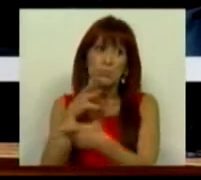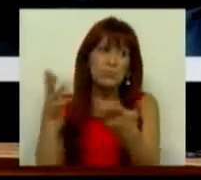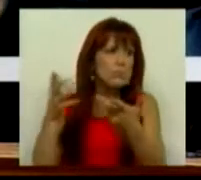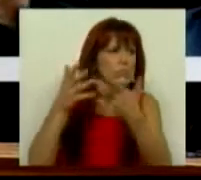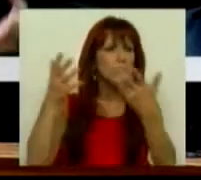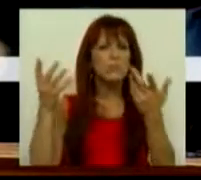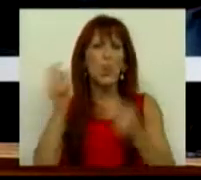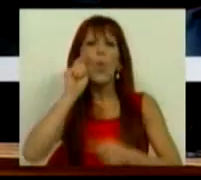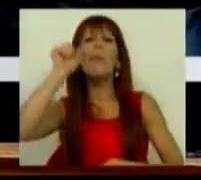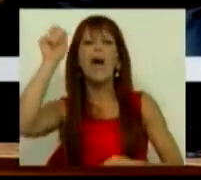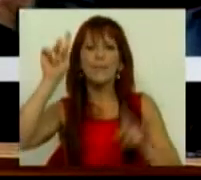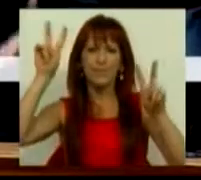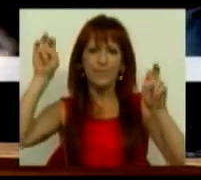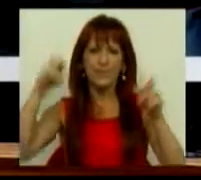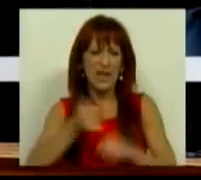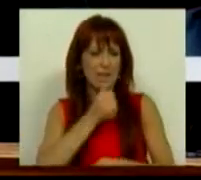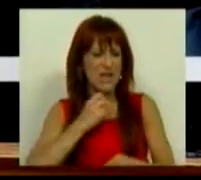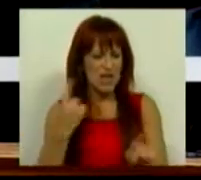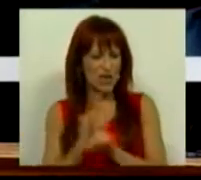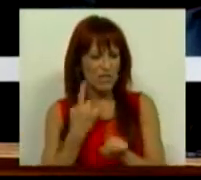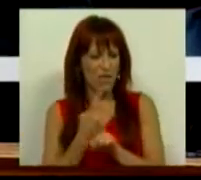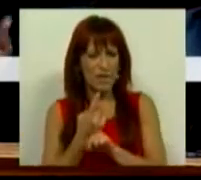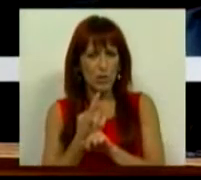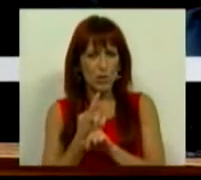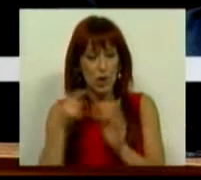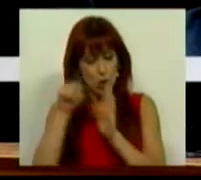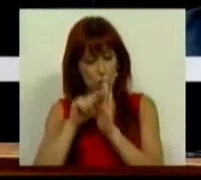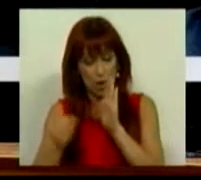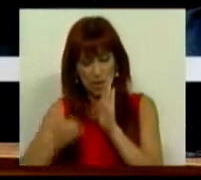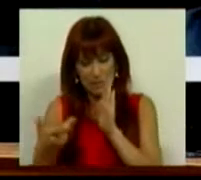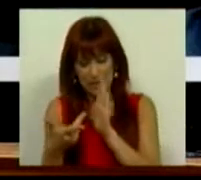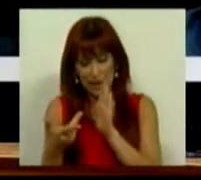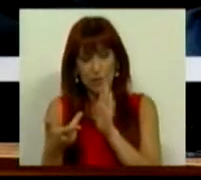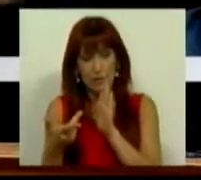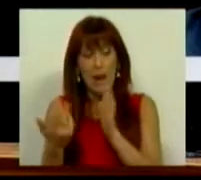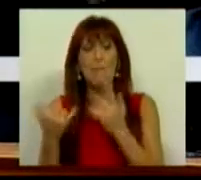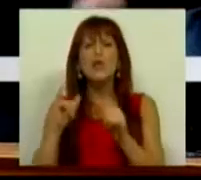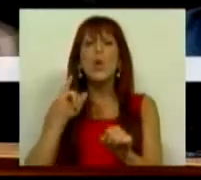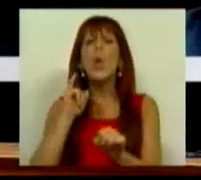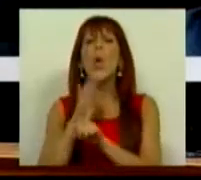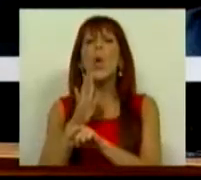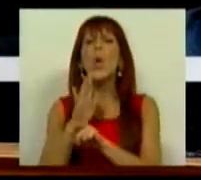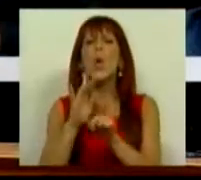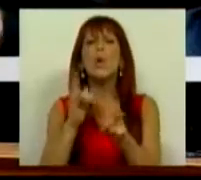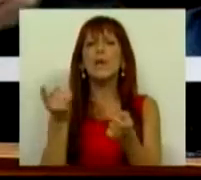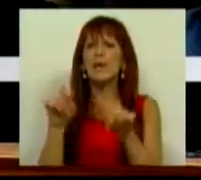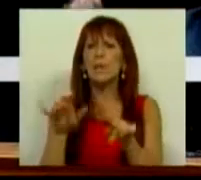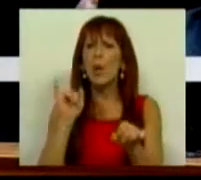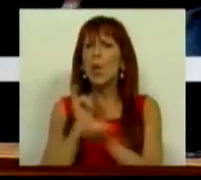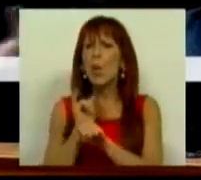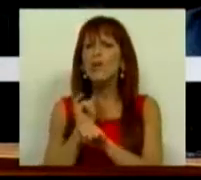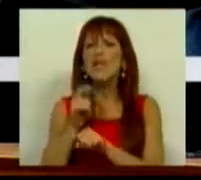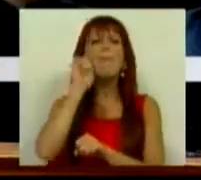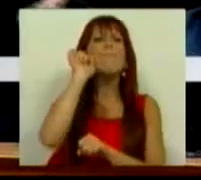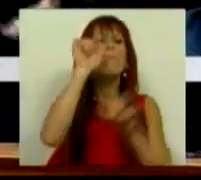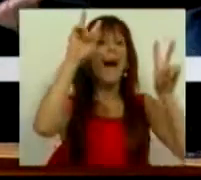digamos, o pai das medidas que estão no memorando. Mas há também outro